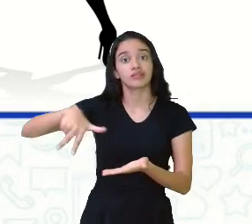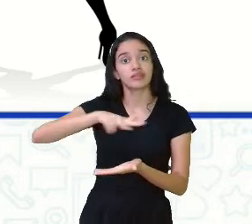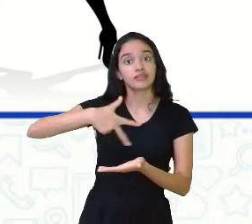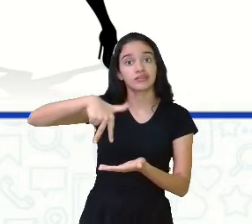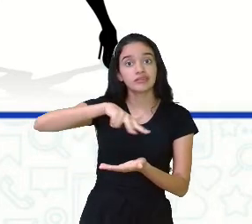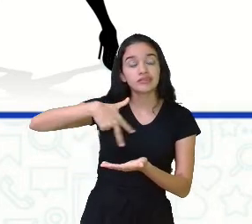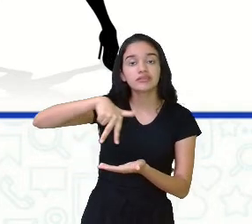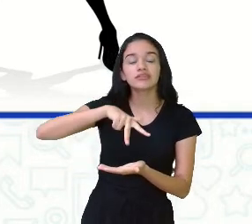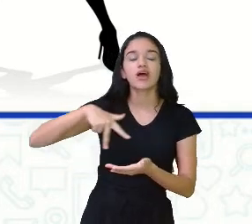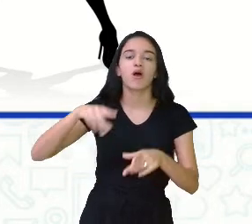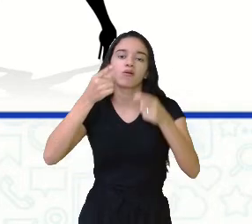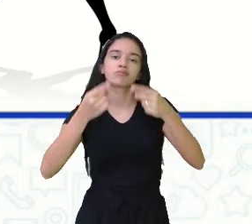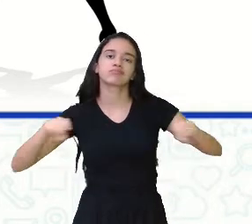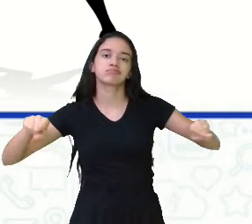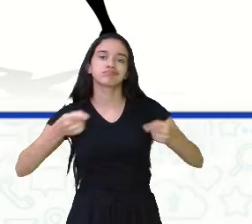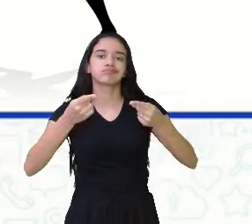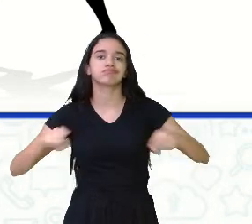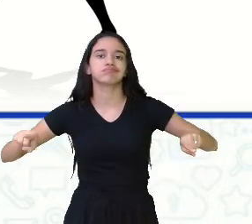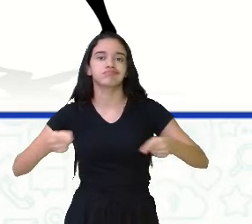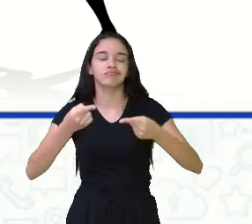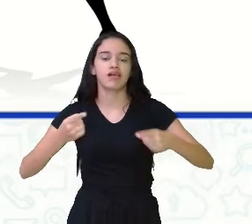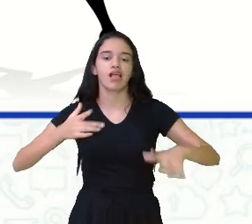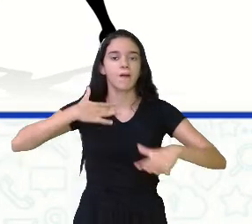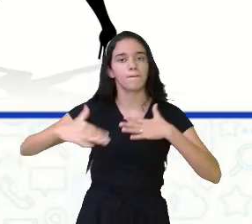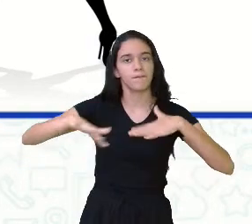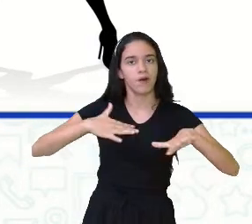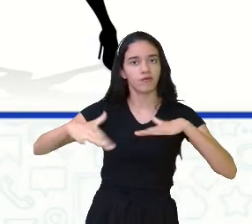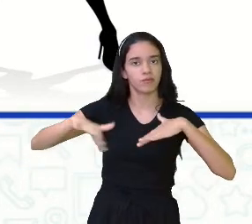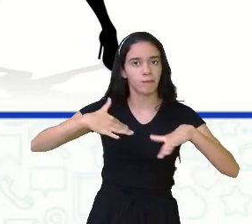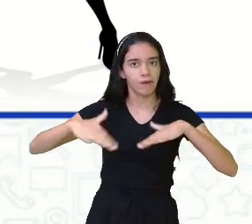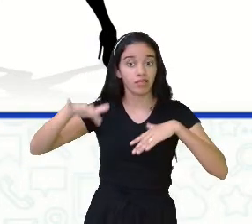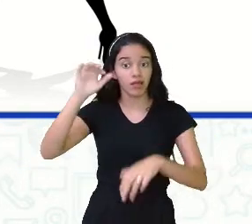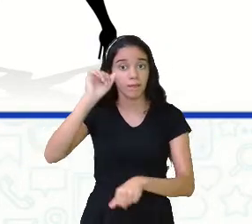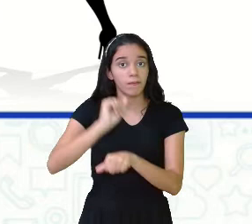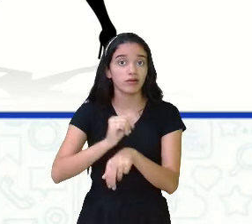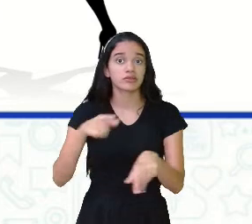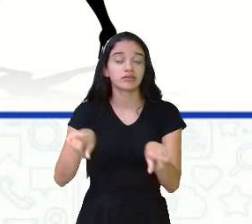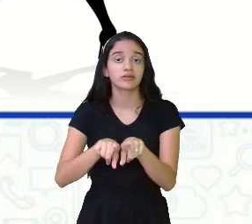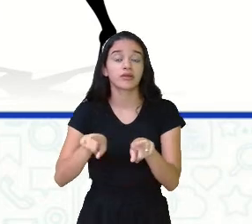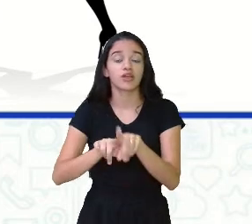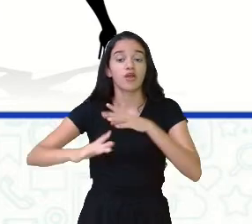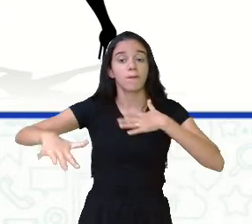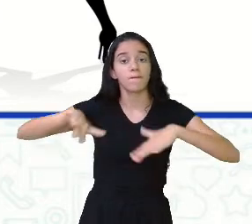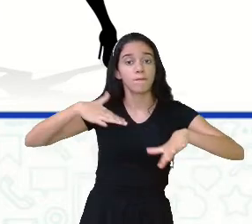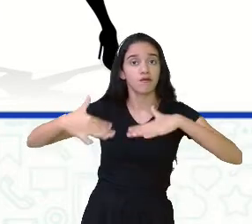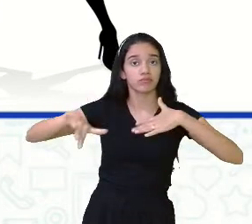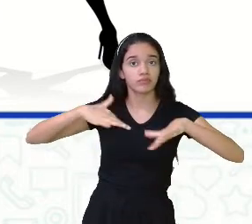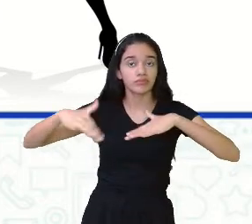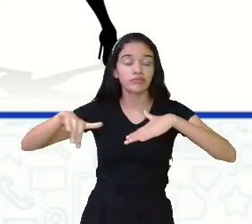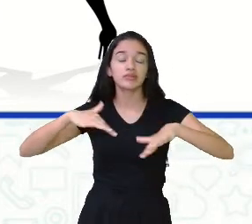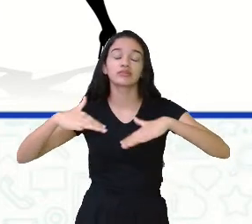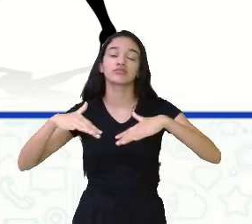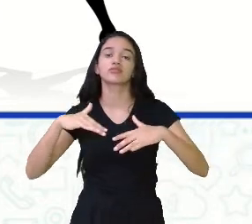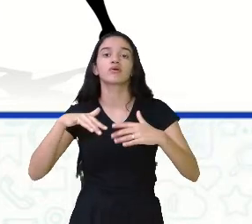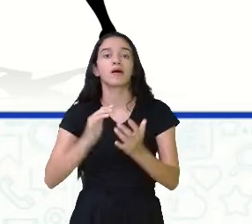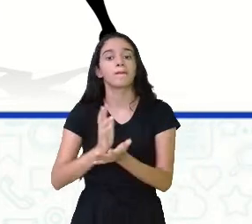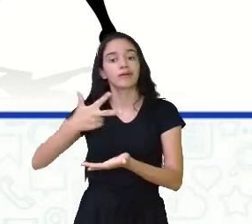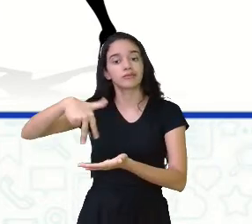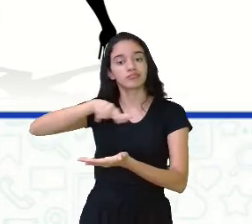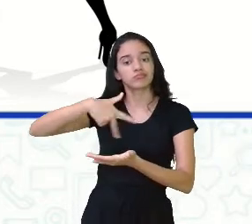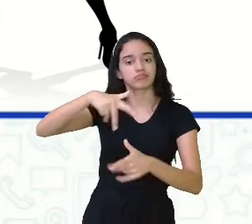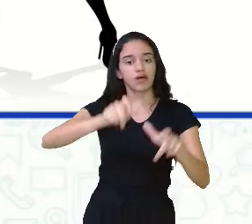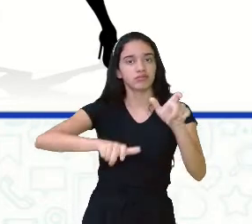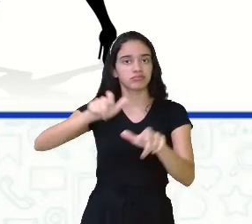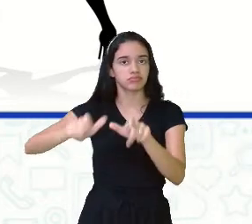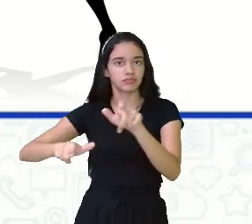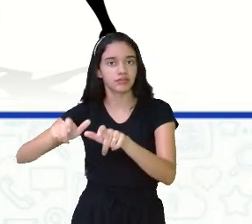conjunto orquestrado de movimentos e pausas. São os movimentos executados pelos bailarinos. Esses